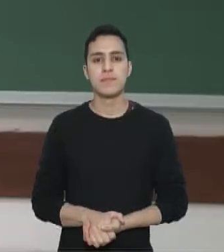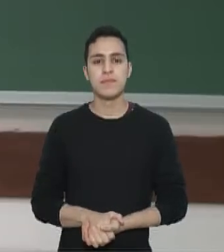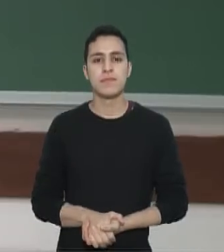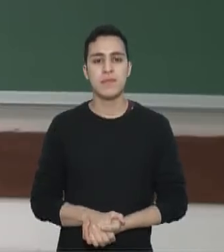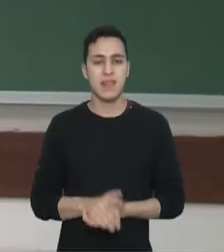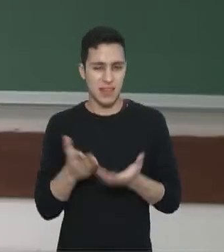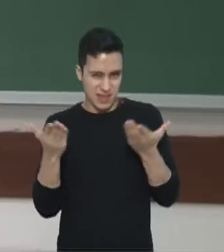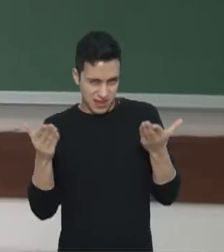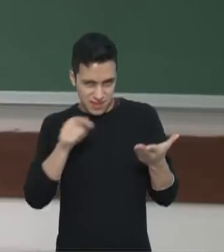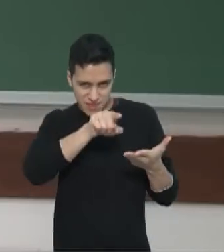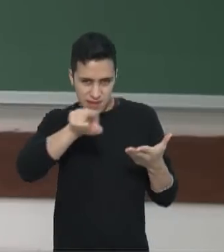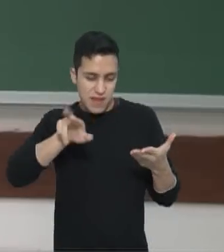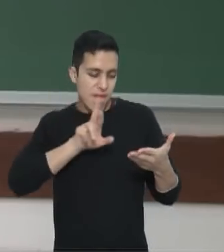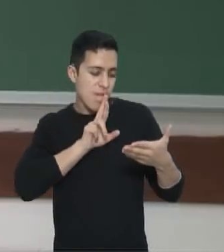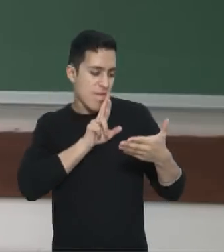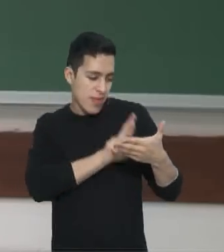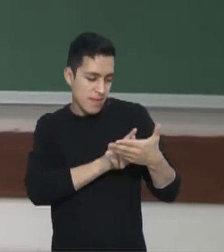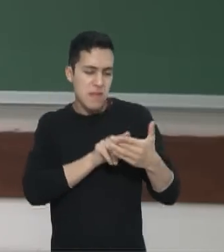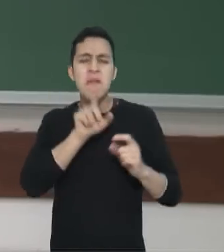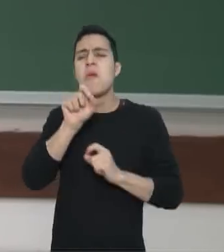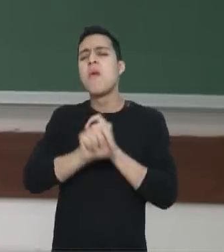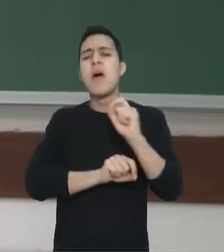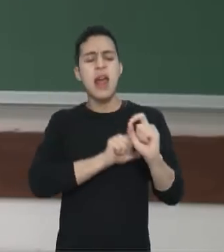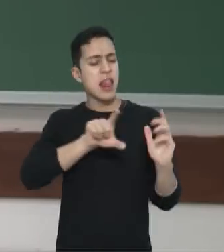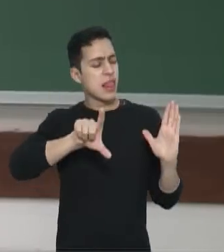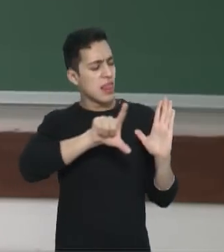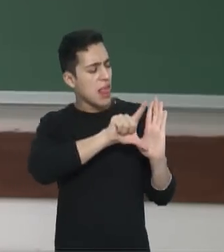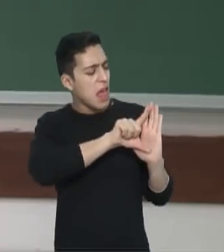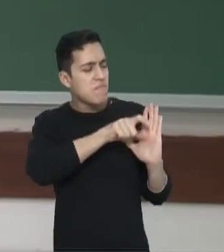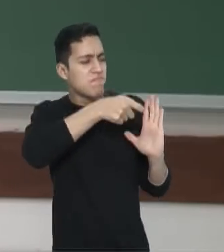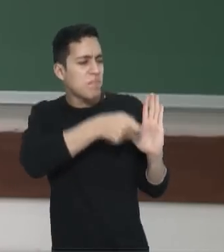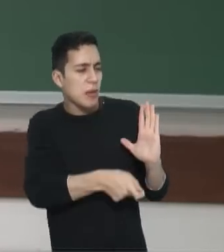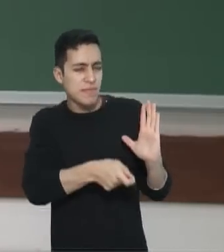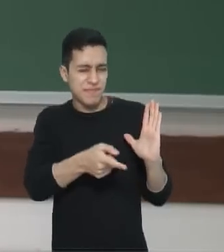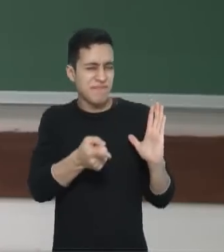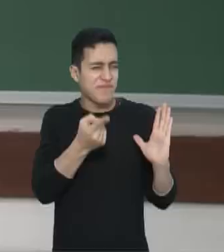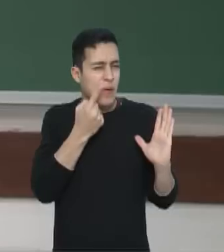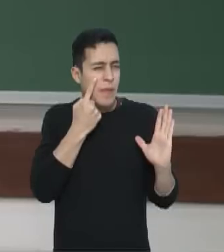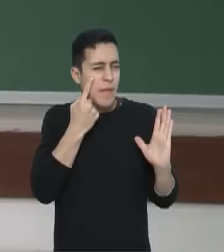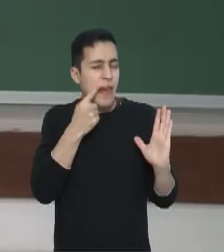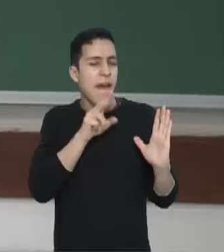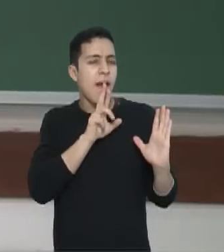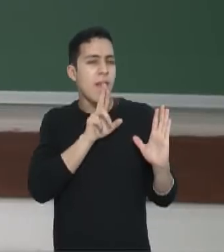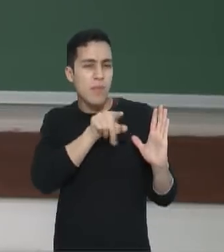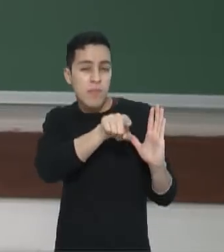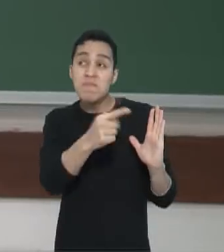Então, respondeu o que essa lei estabelece? Confira a sua resposta.